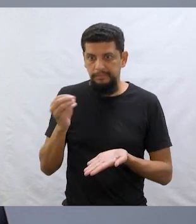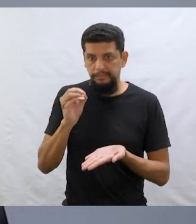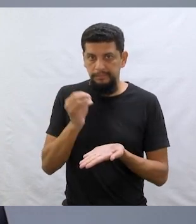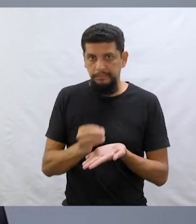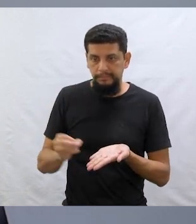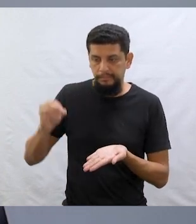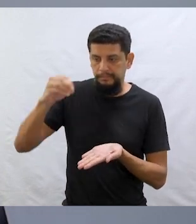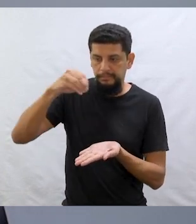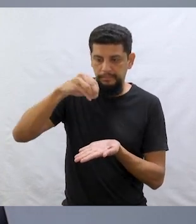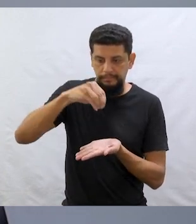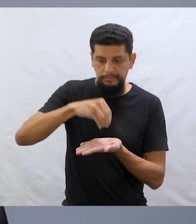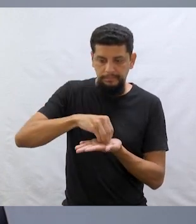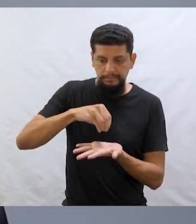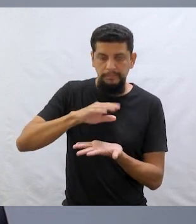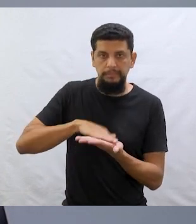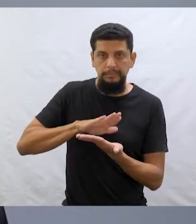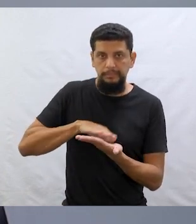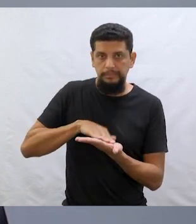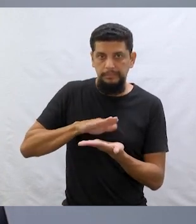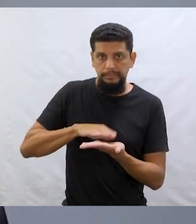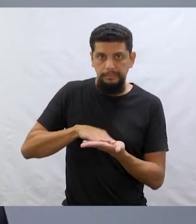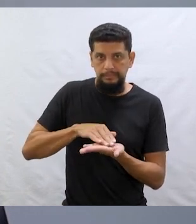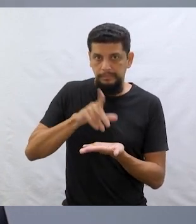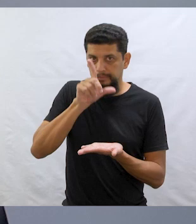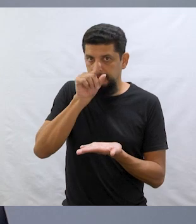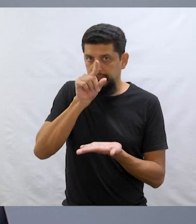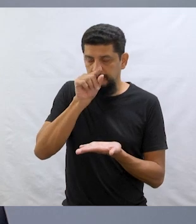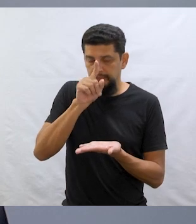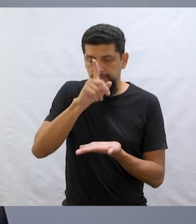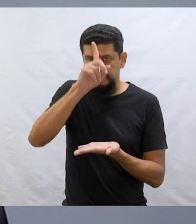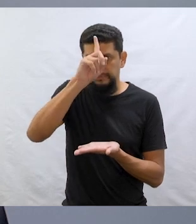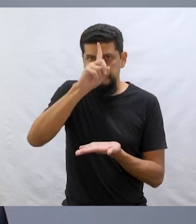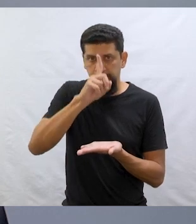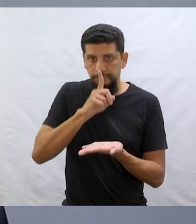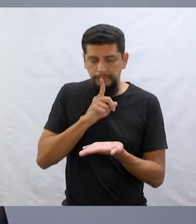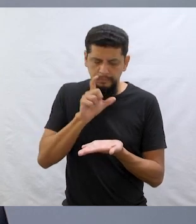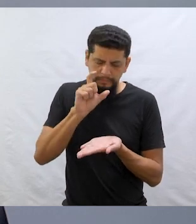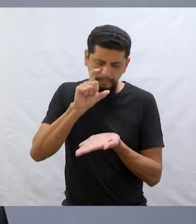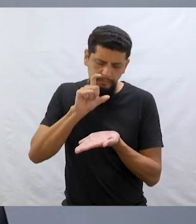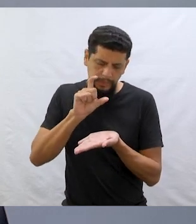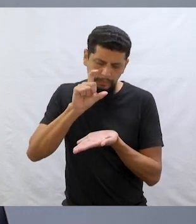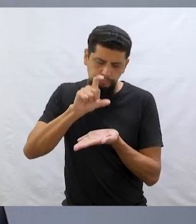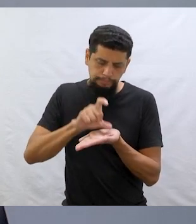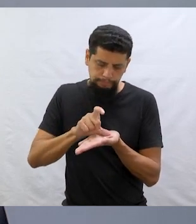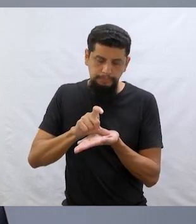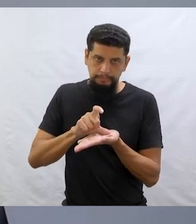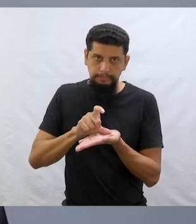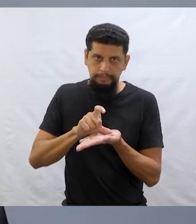colocou aqui a mão e trouxemos o nosso pintinho, que ele é bem pequenininho.